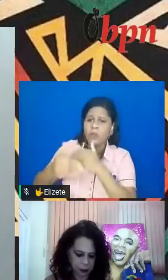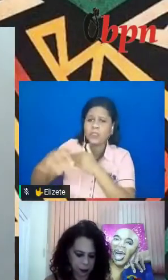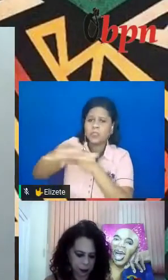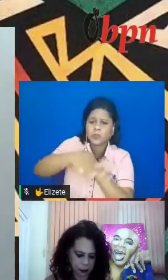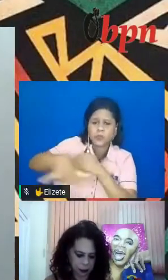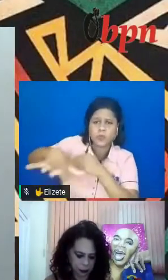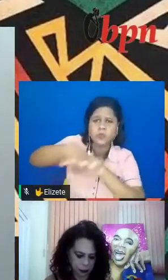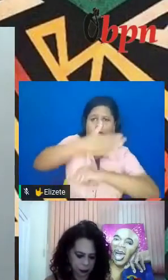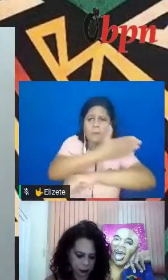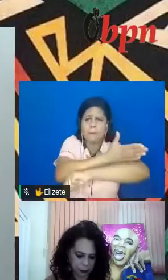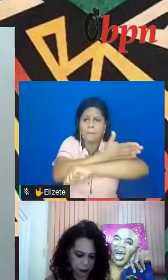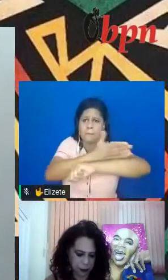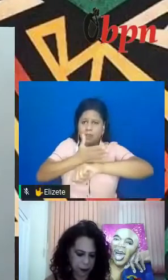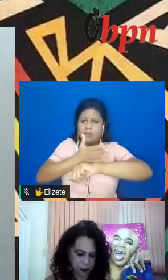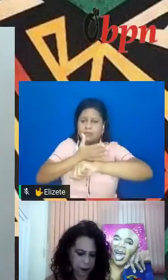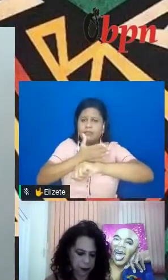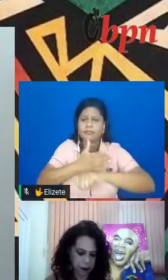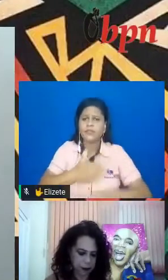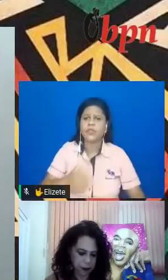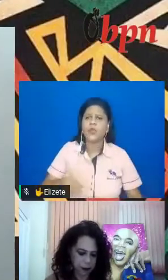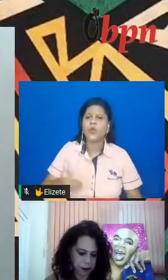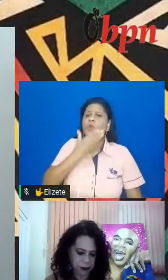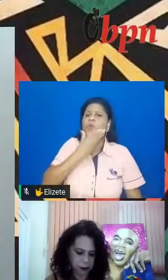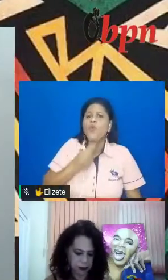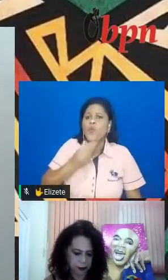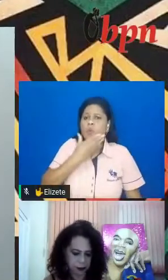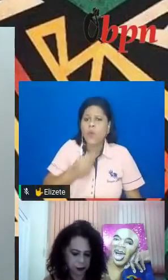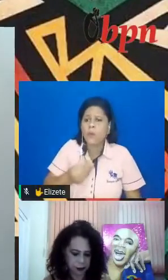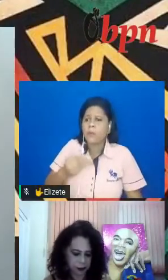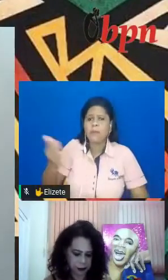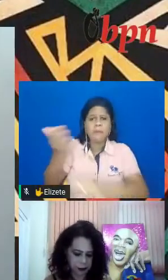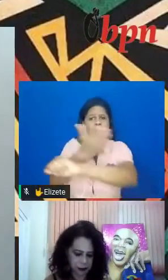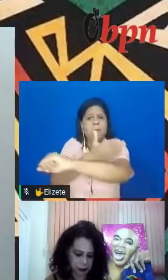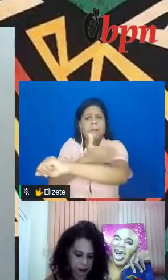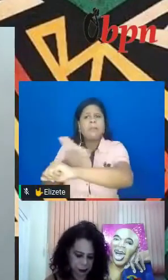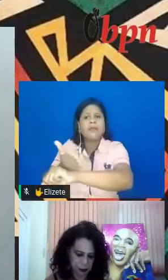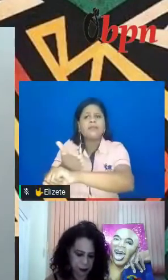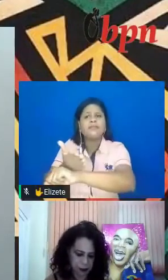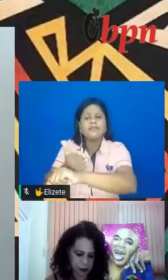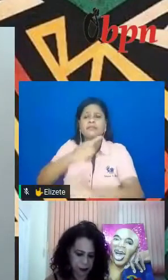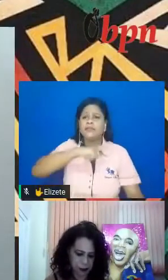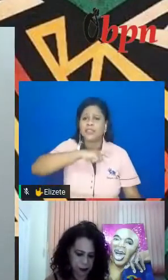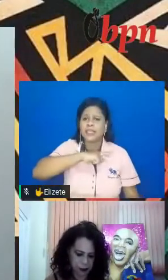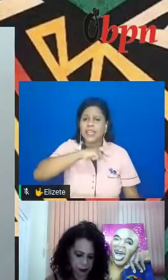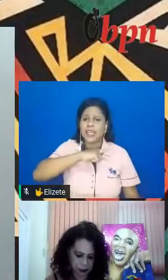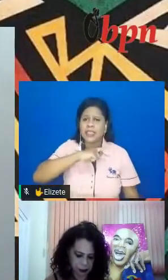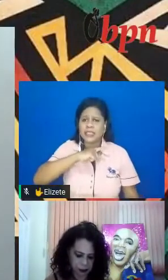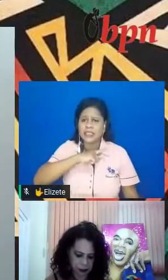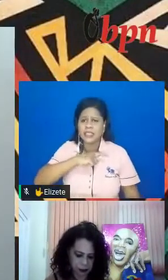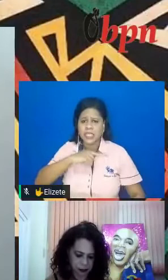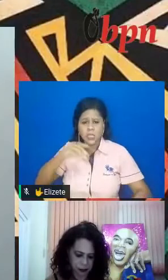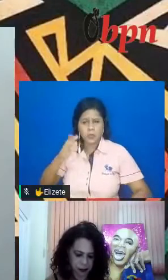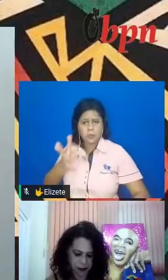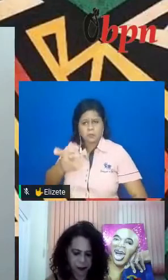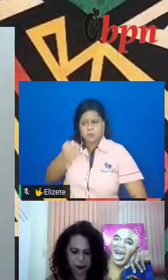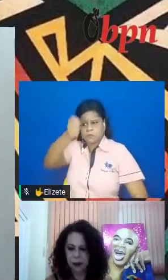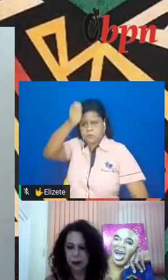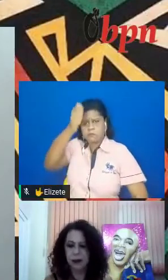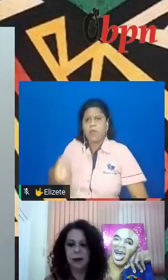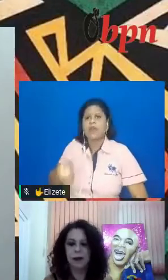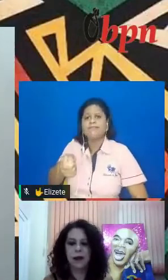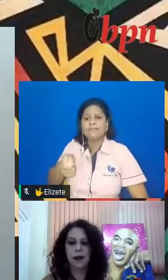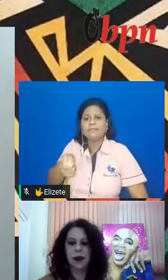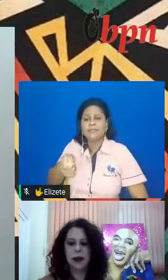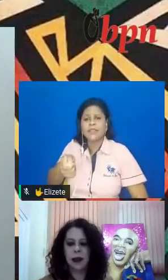esses homens brancos, eles têm autoridade, a autoria